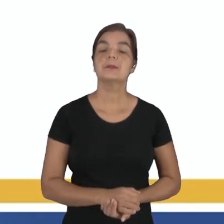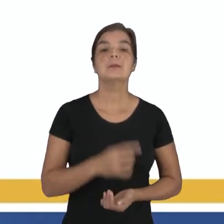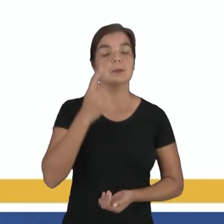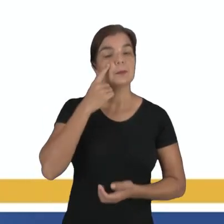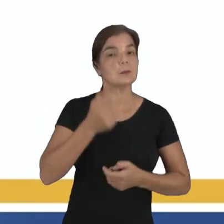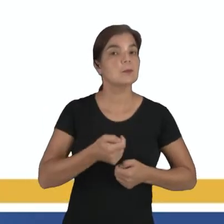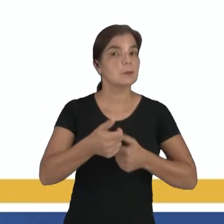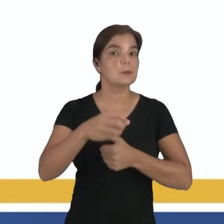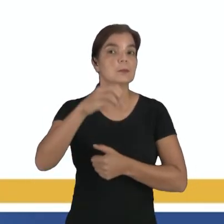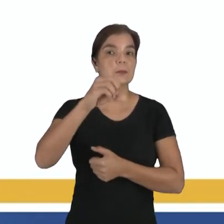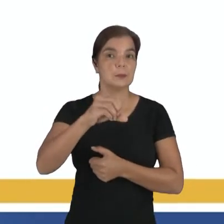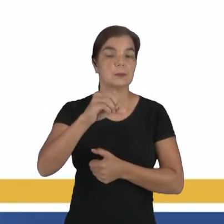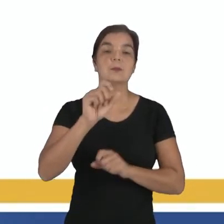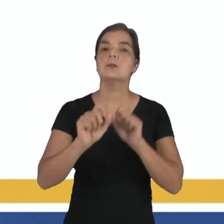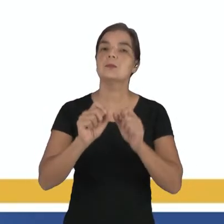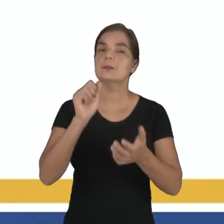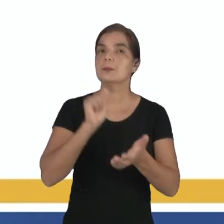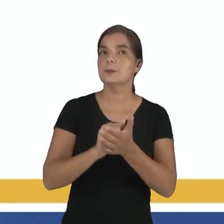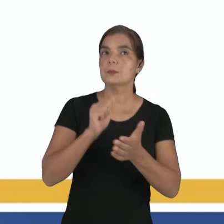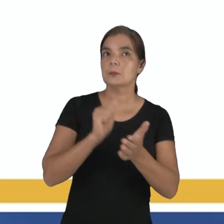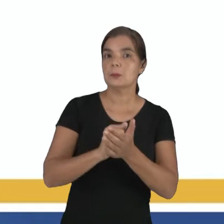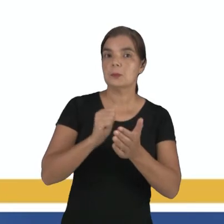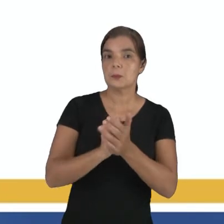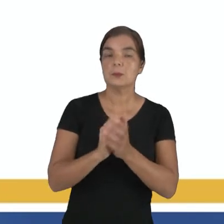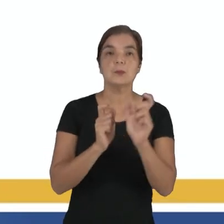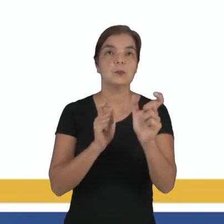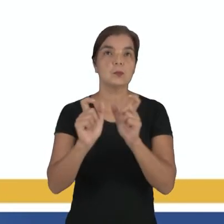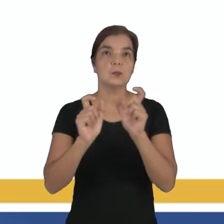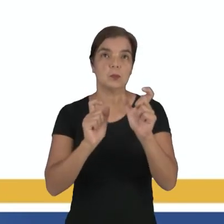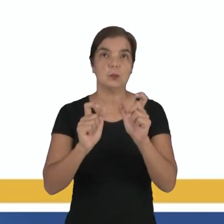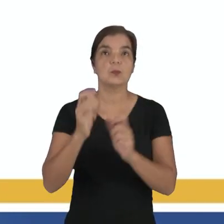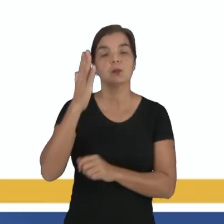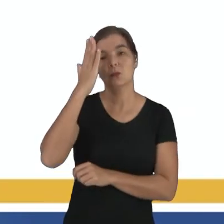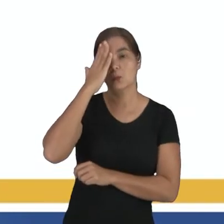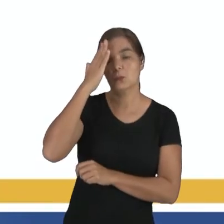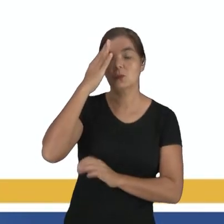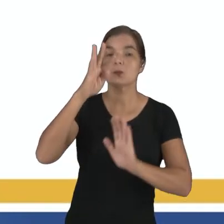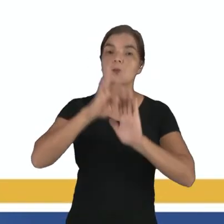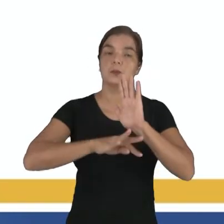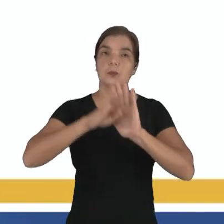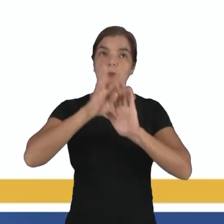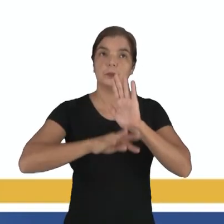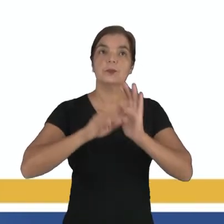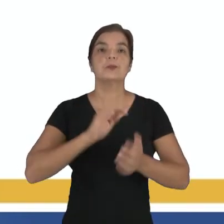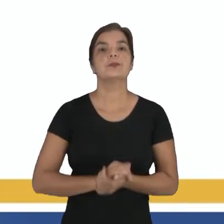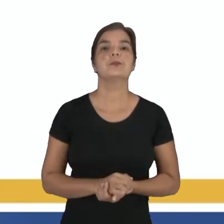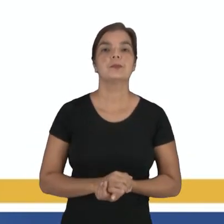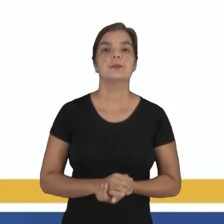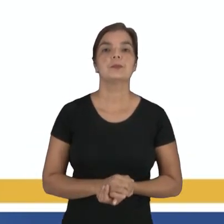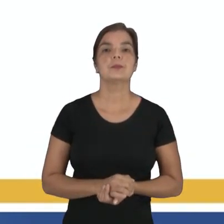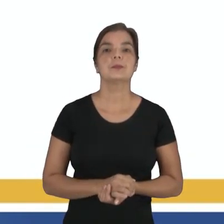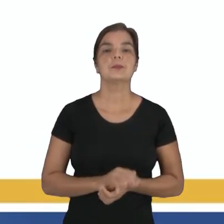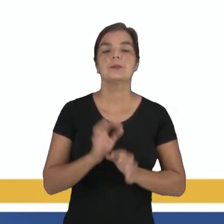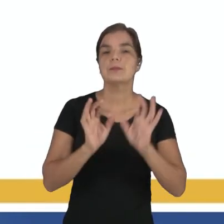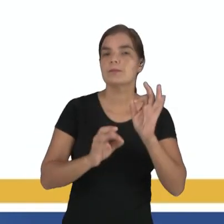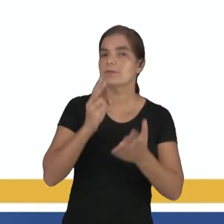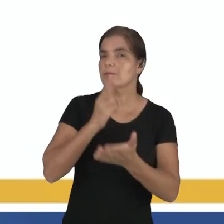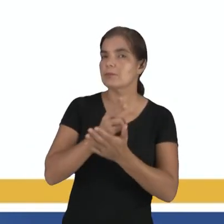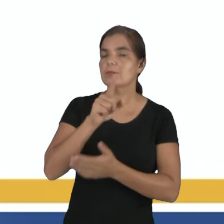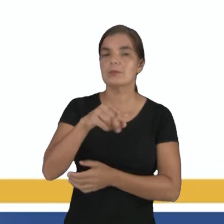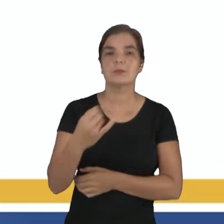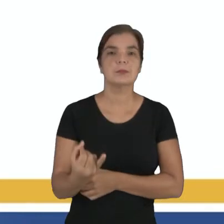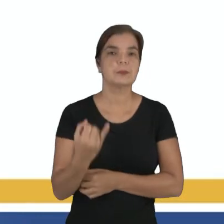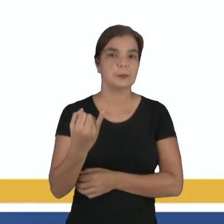A dica 9 é escrever com suas palavras o seu entendimento sobre o texto. É sempre